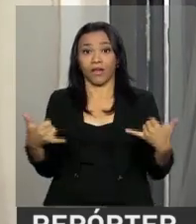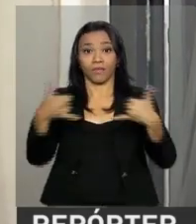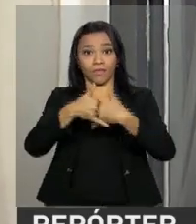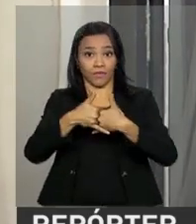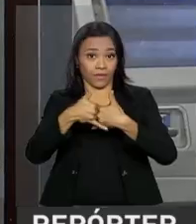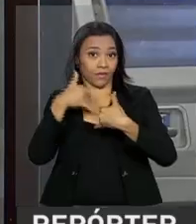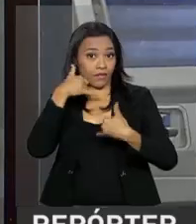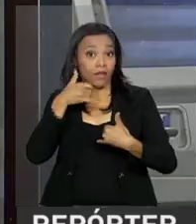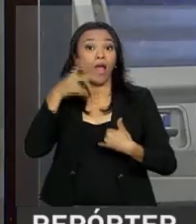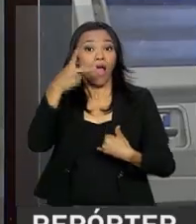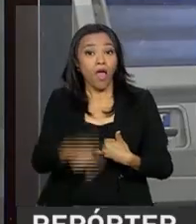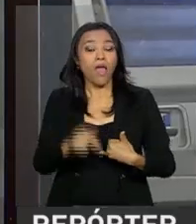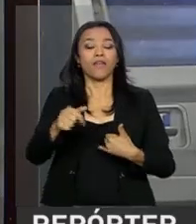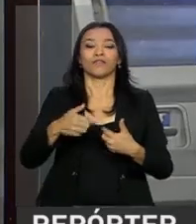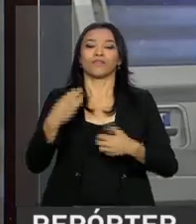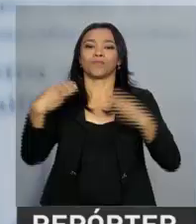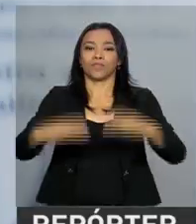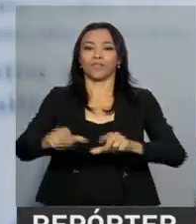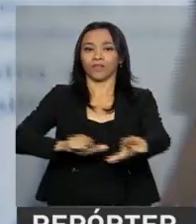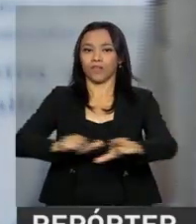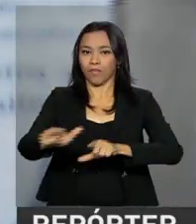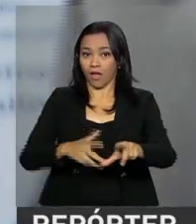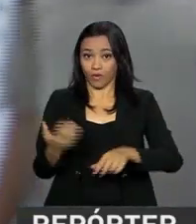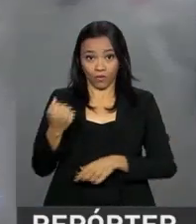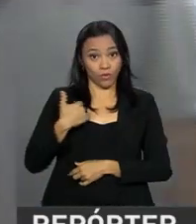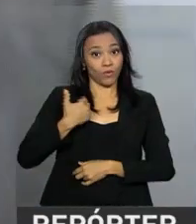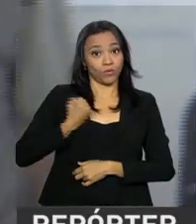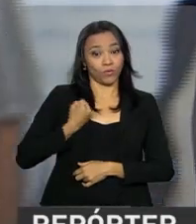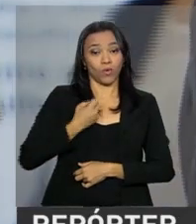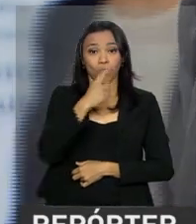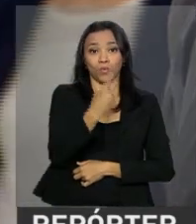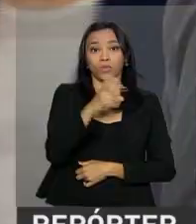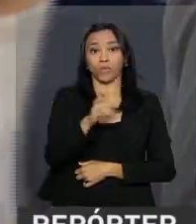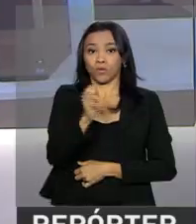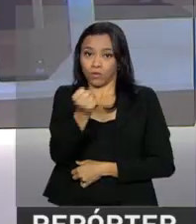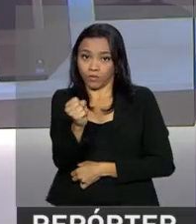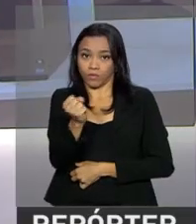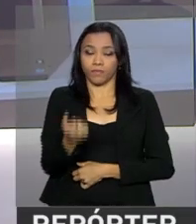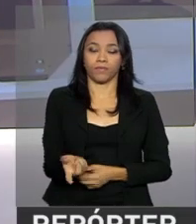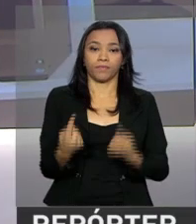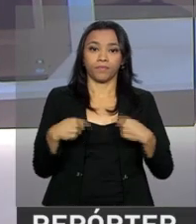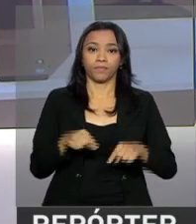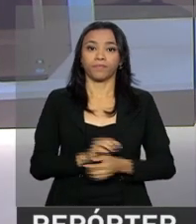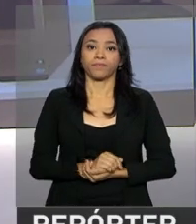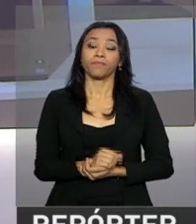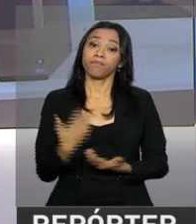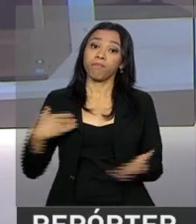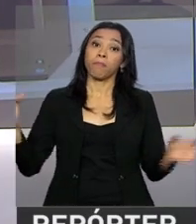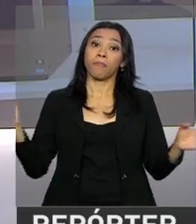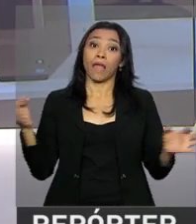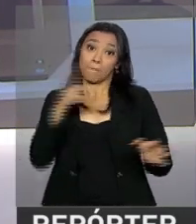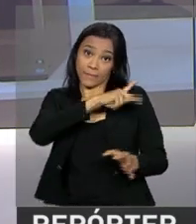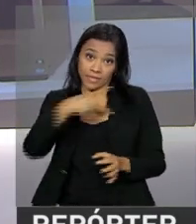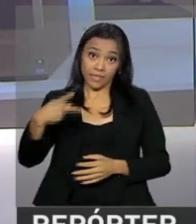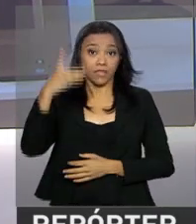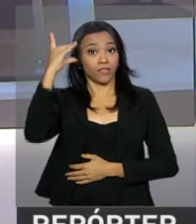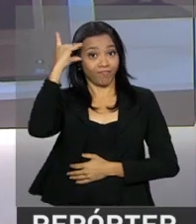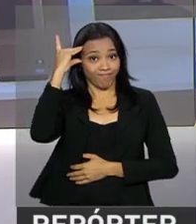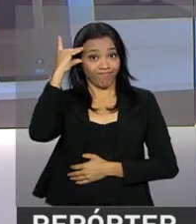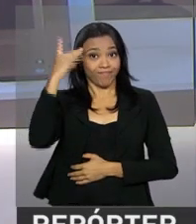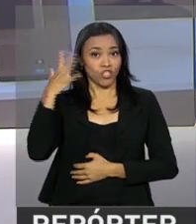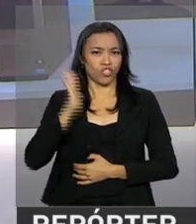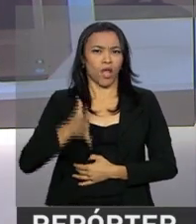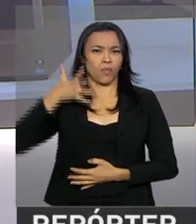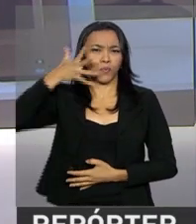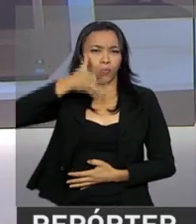trabalho do Ministério do Trabalho o telefone é o 158 a presidente afastada Dilma Rousseff discursou